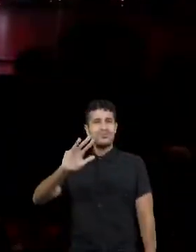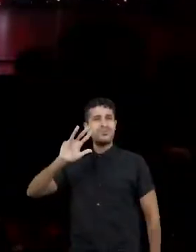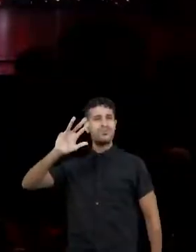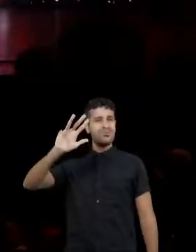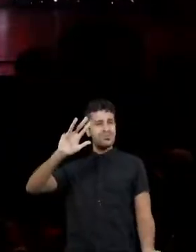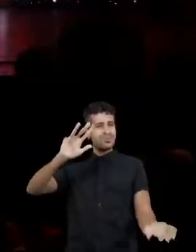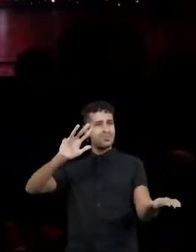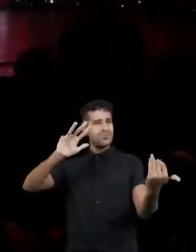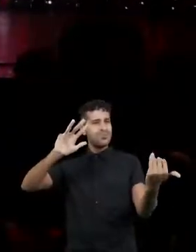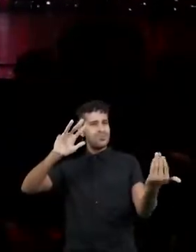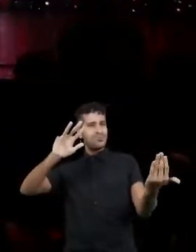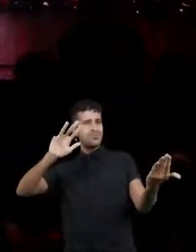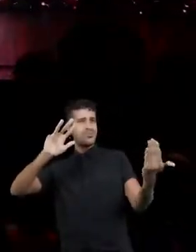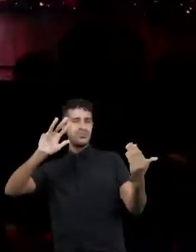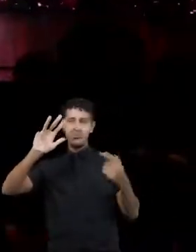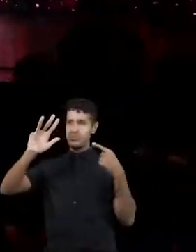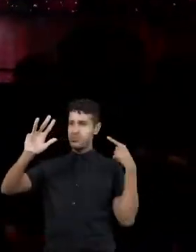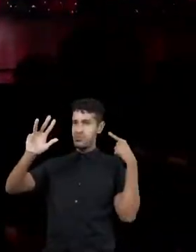dá jeito.